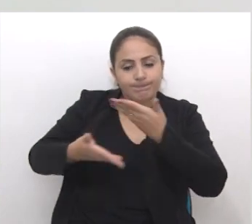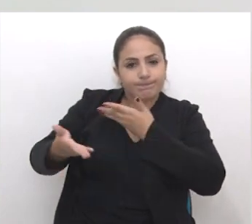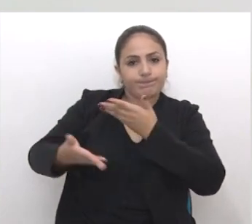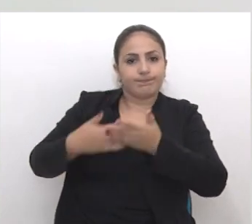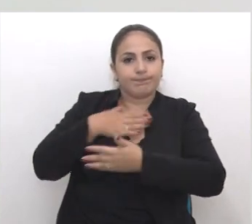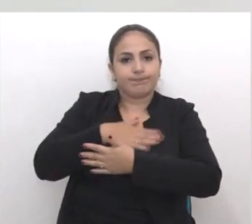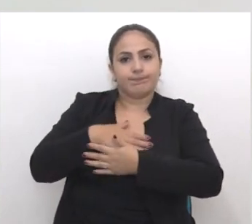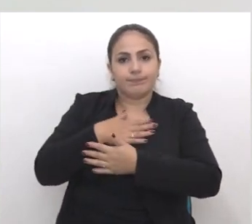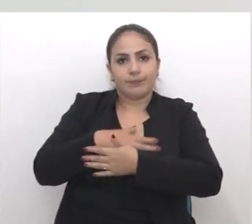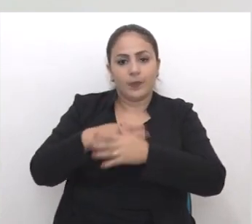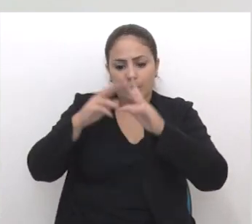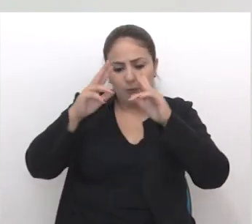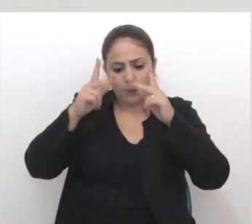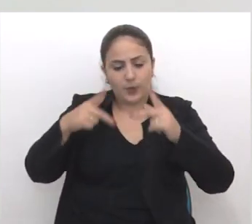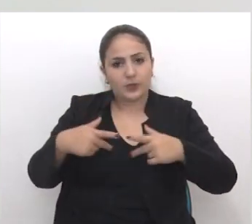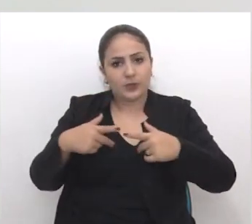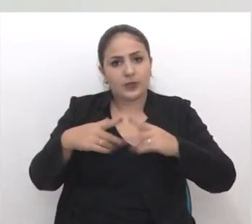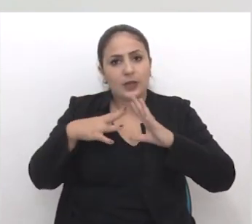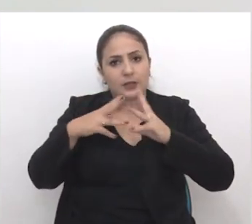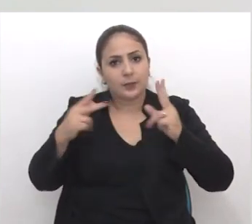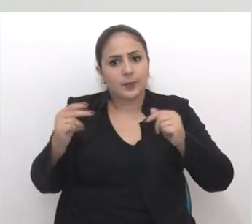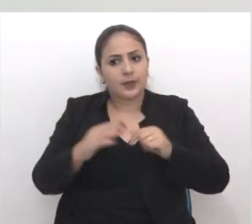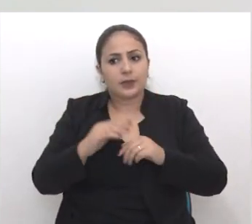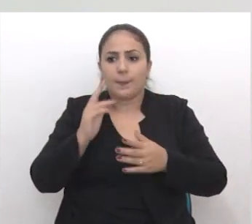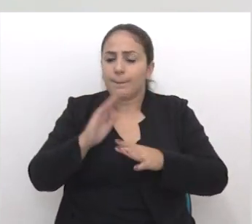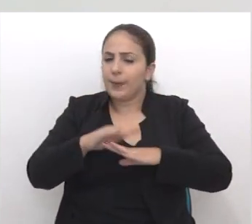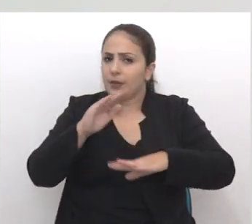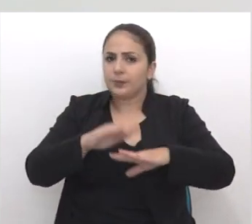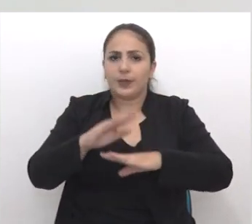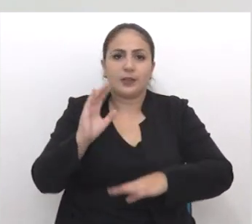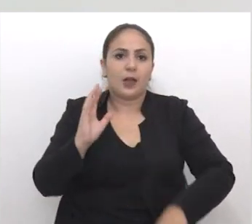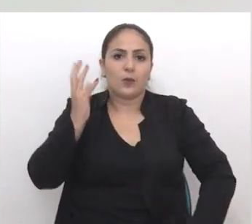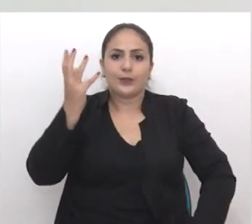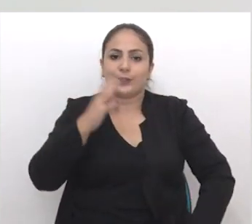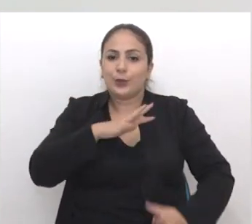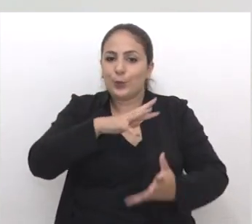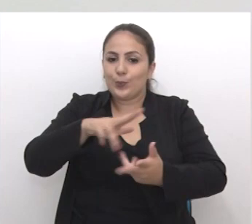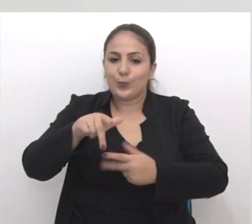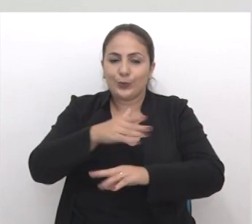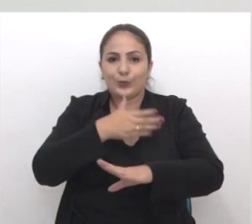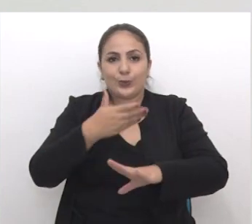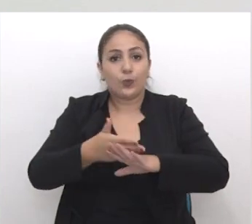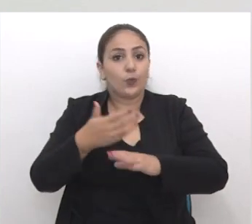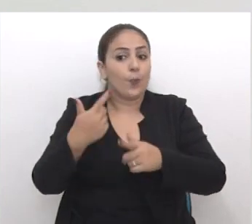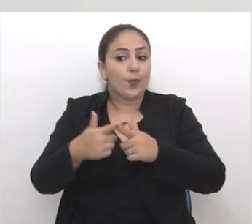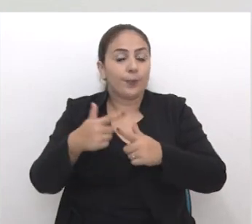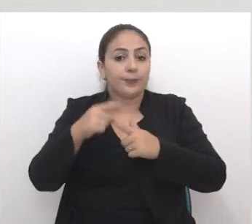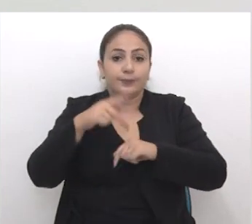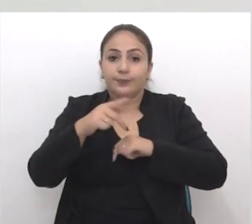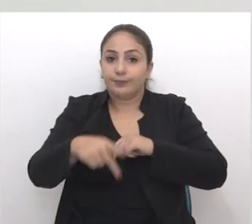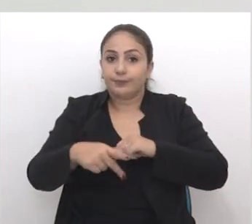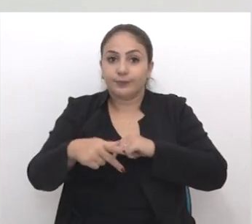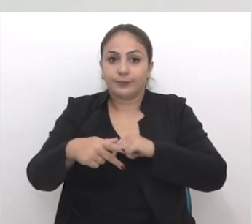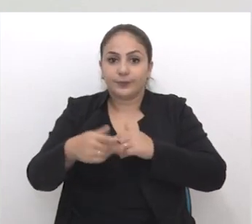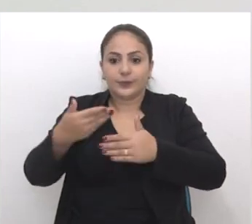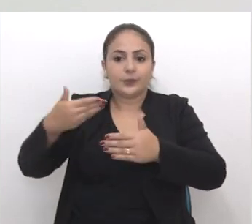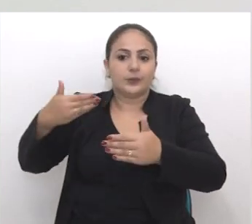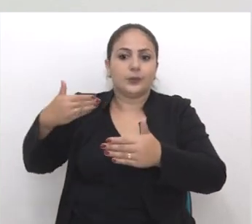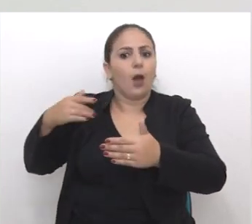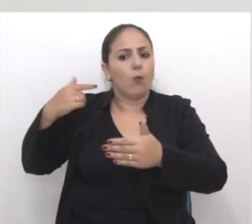entre seres humanos e animais. Isso cada vez mais está acontecendo no mundo inteiro e não tem por que Passo Fundo ficar para trás.